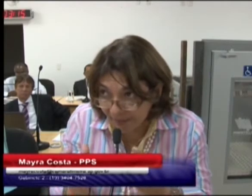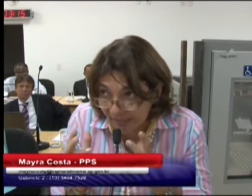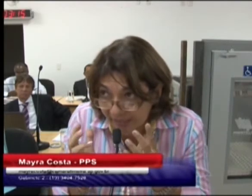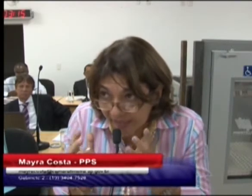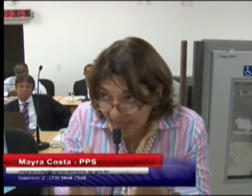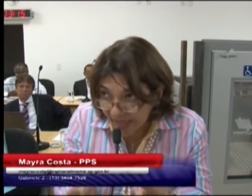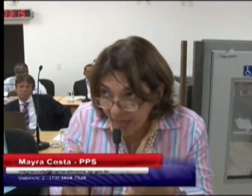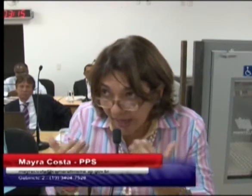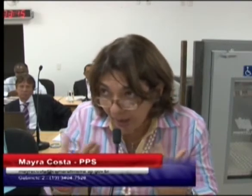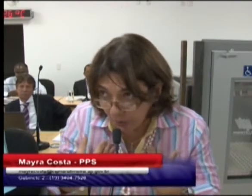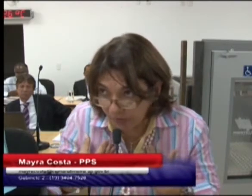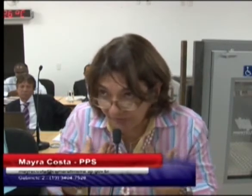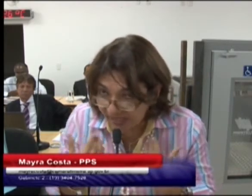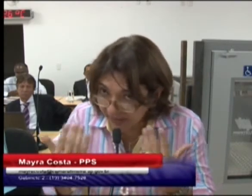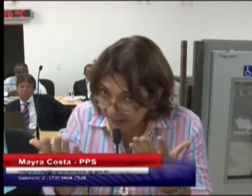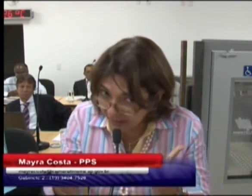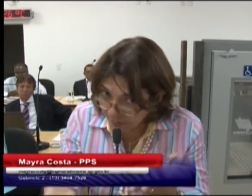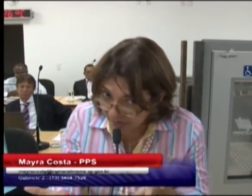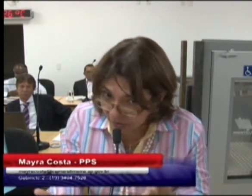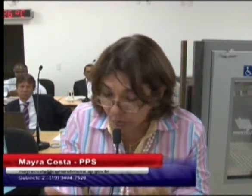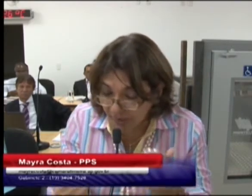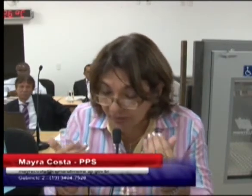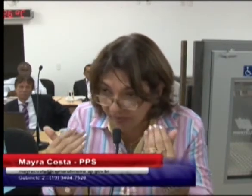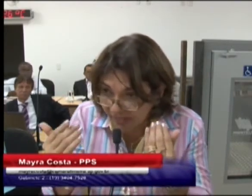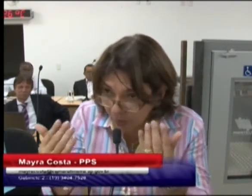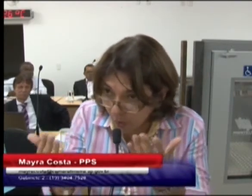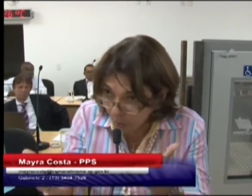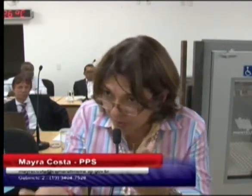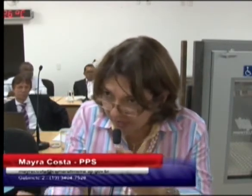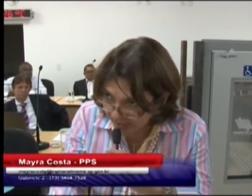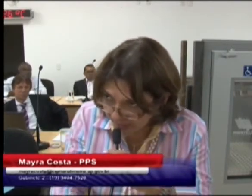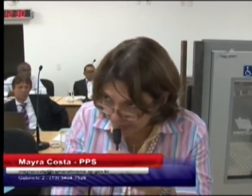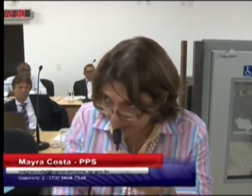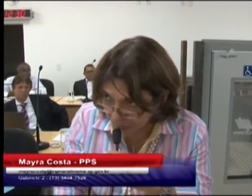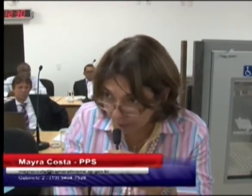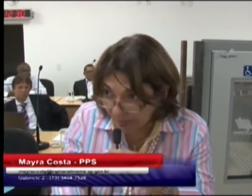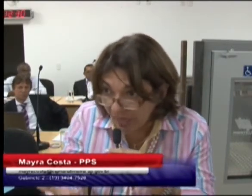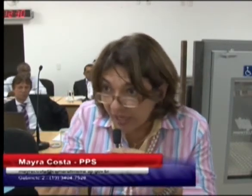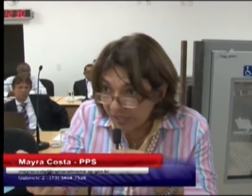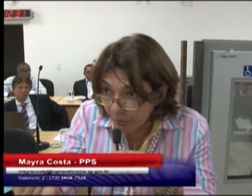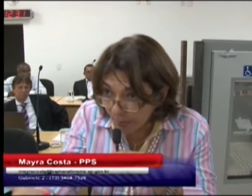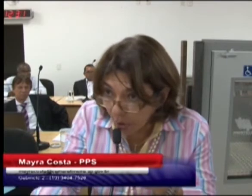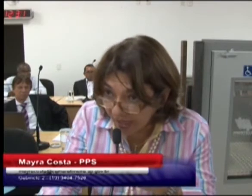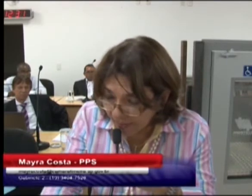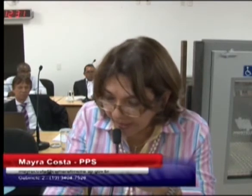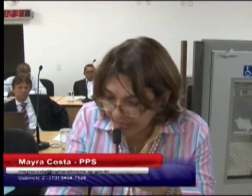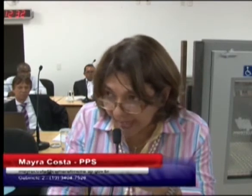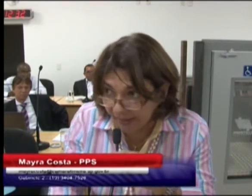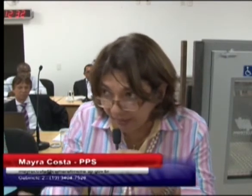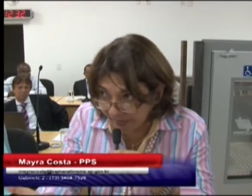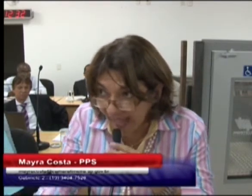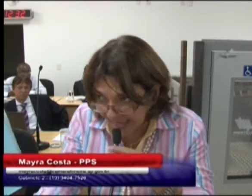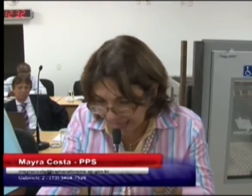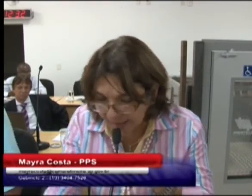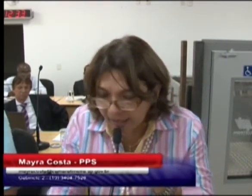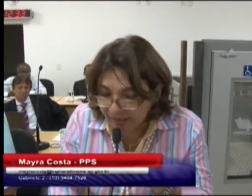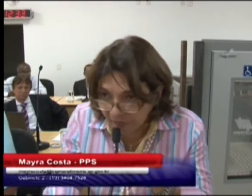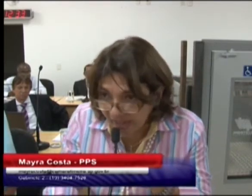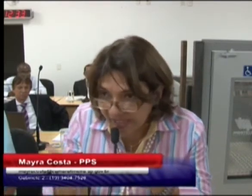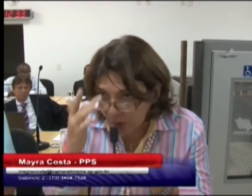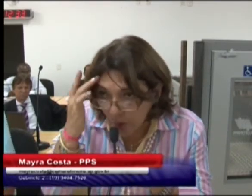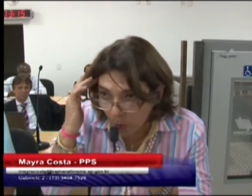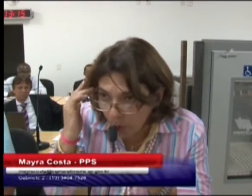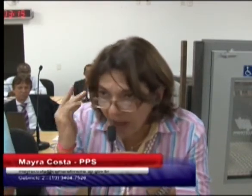eu vejo assim, se eu estivesse atendendo uma pessoa que tivesse com algum sangramento, se o hemograma